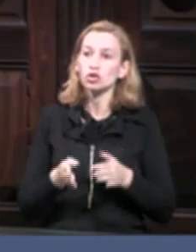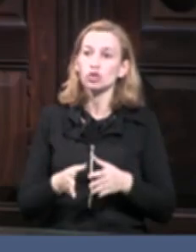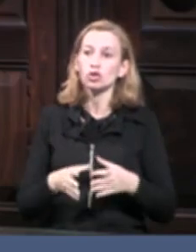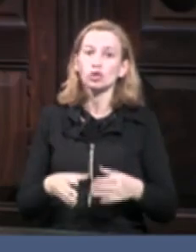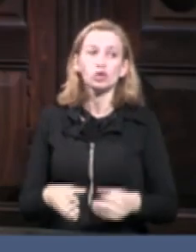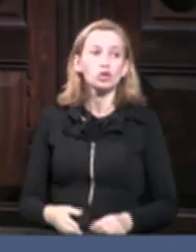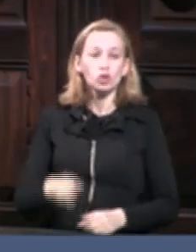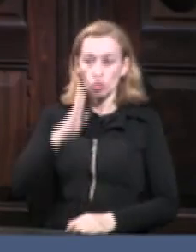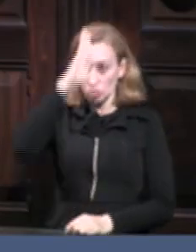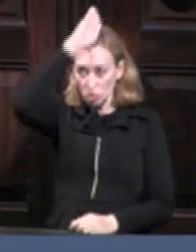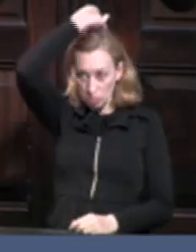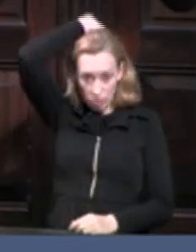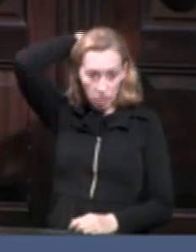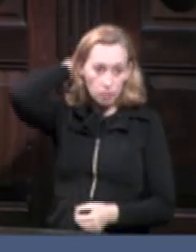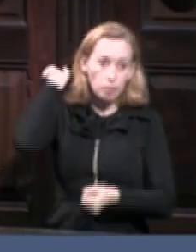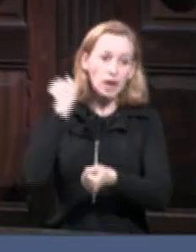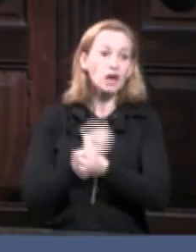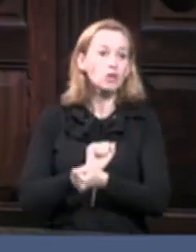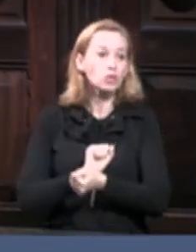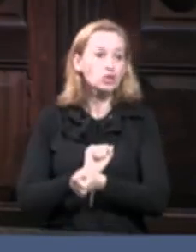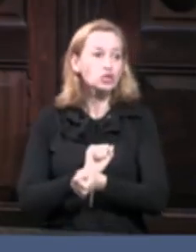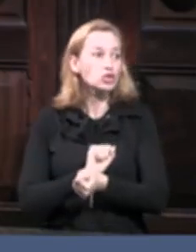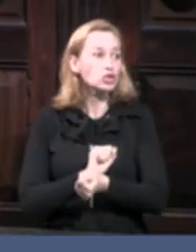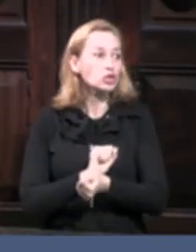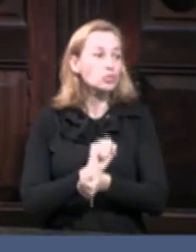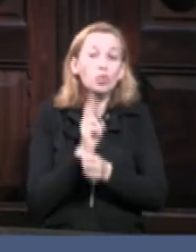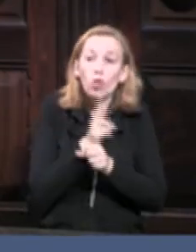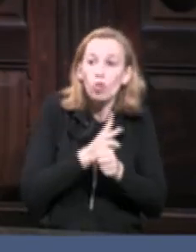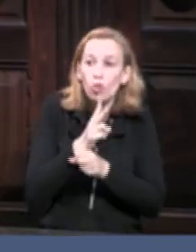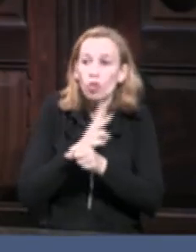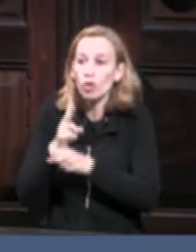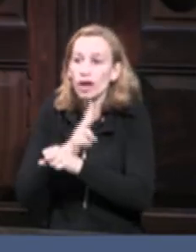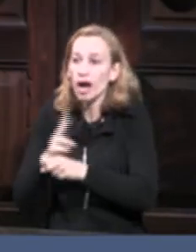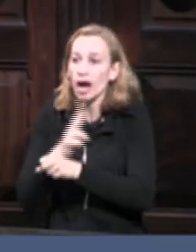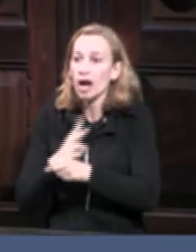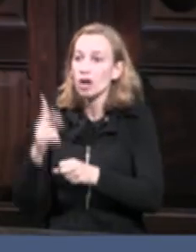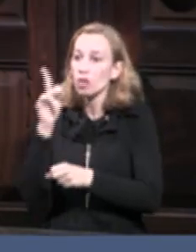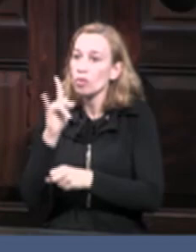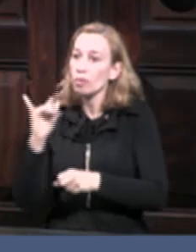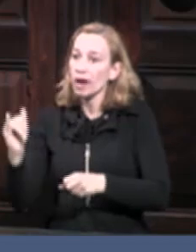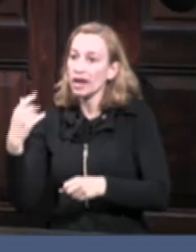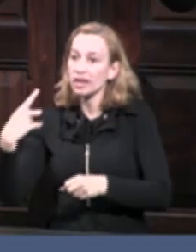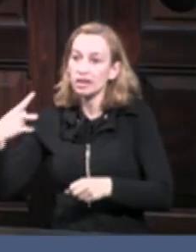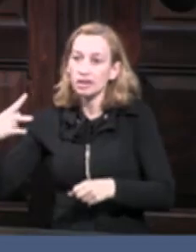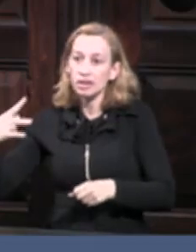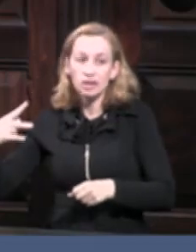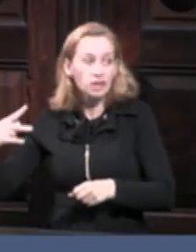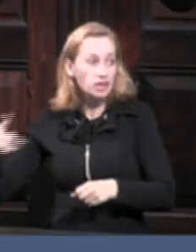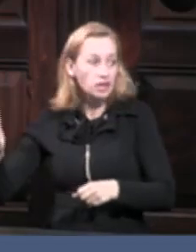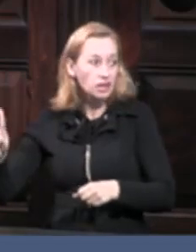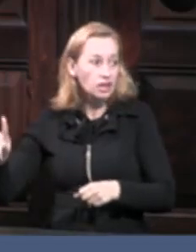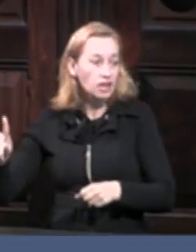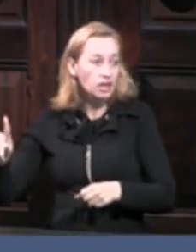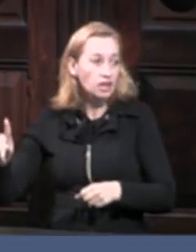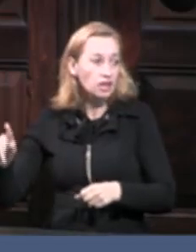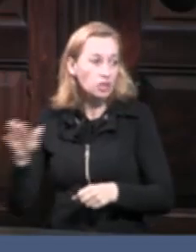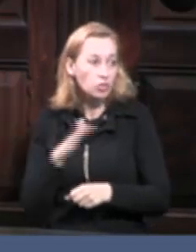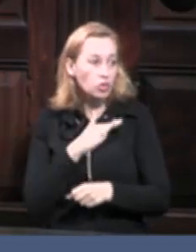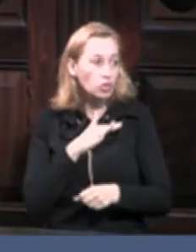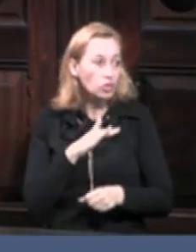as buscas do seu pai, no estado de Santa Catarina, o que o próprio